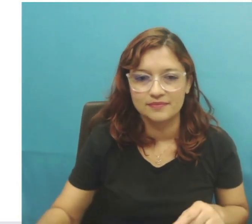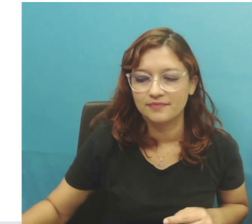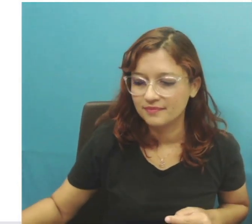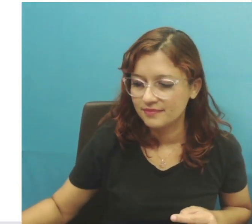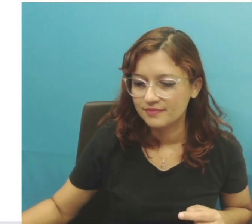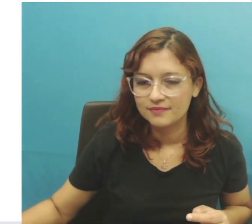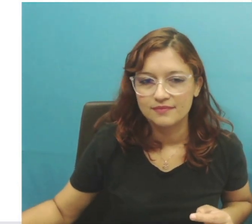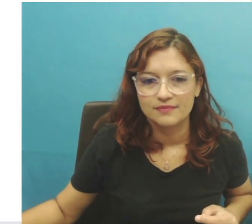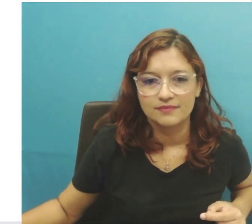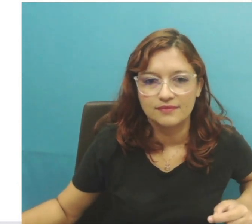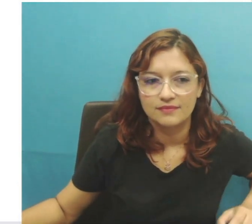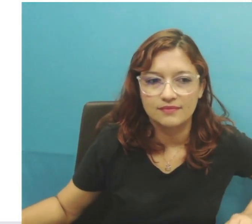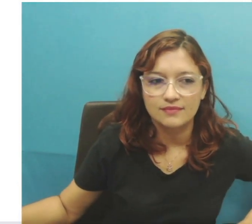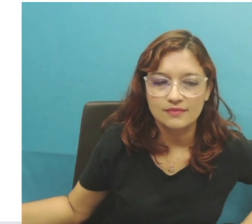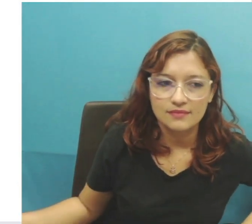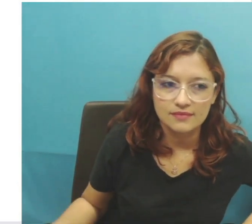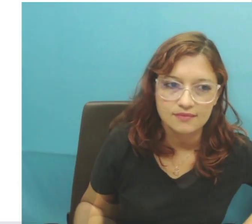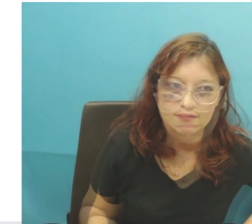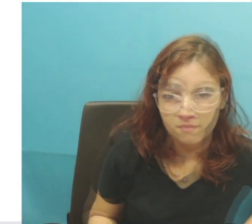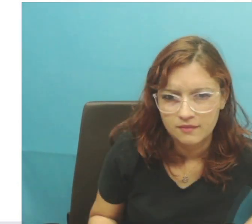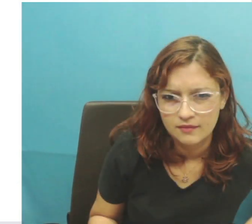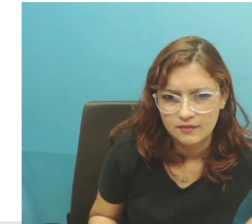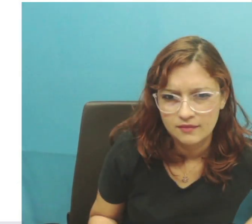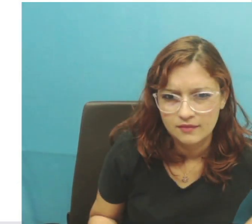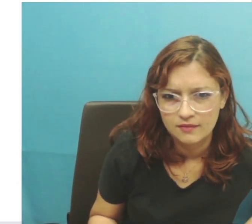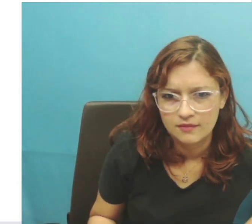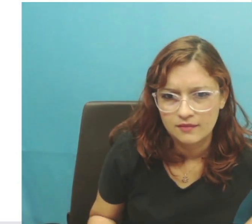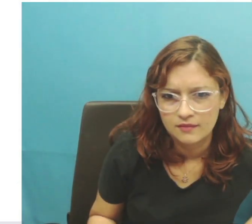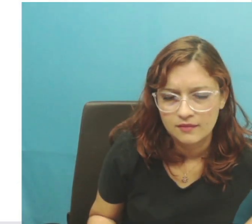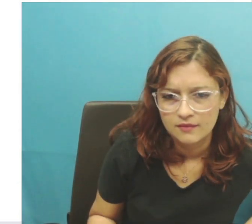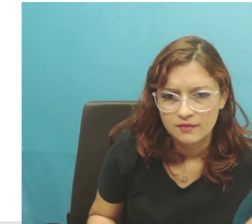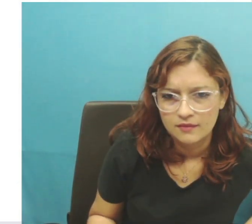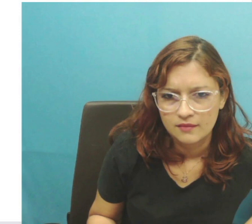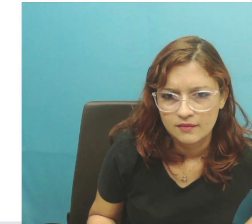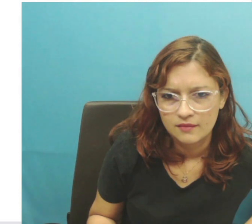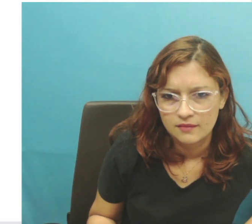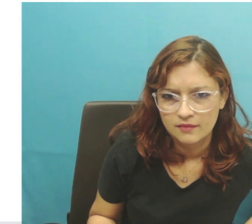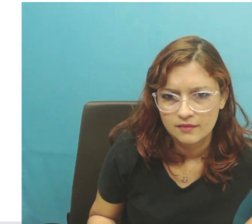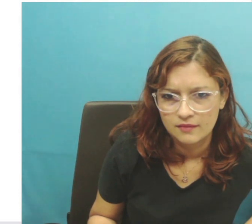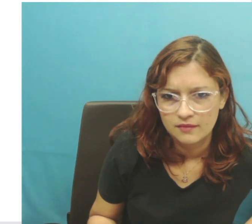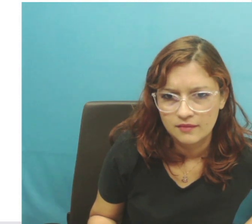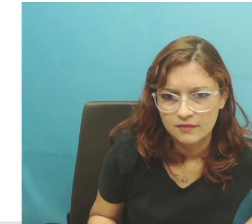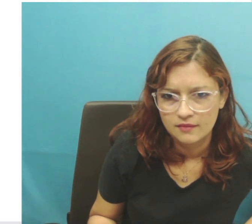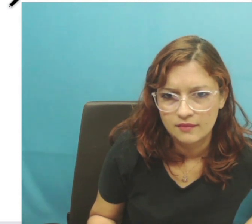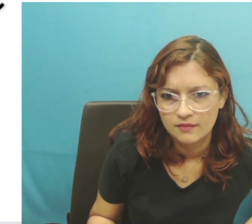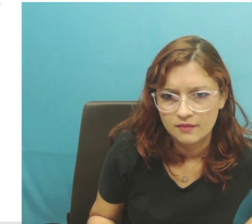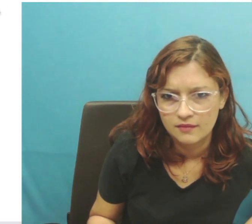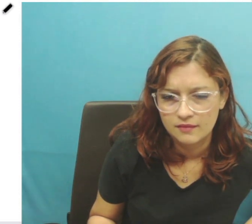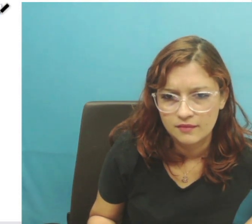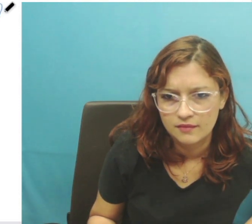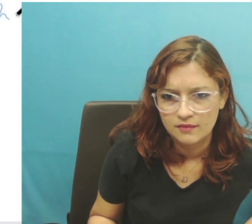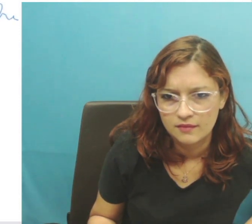Mas você poderia trocar também. Eu busco você às 8 horas.